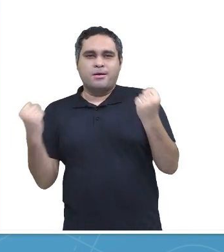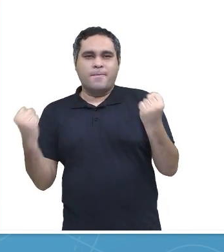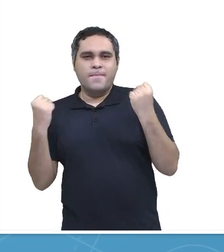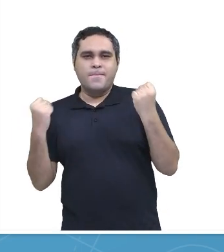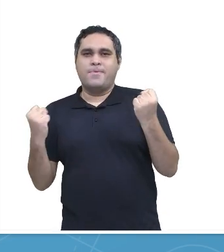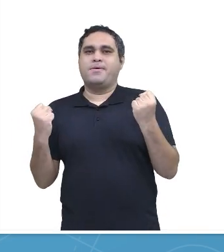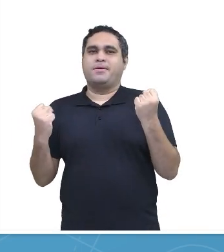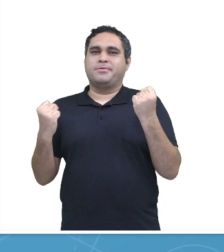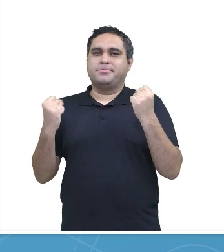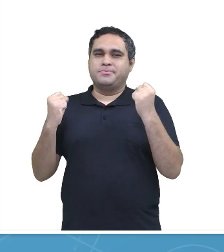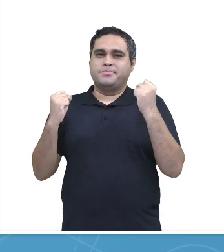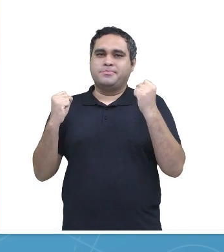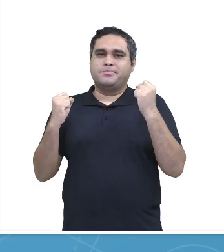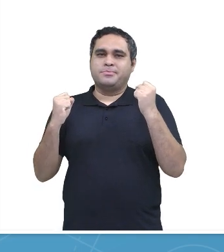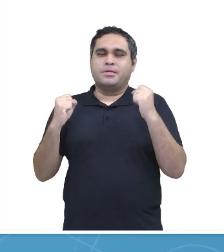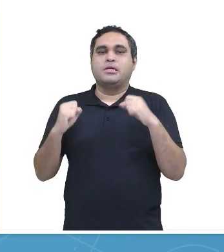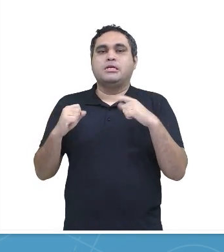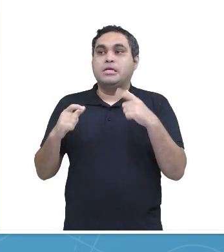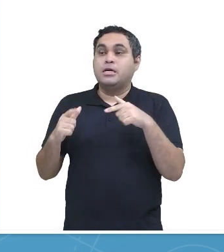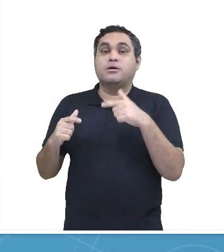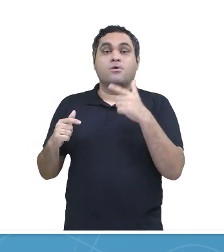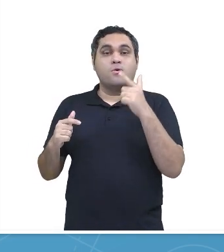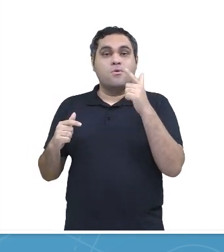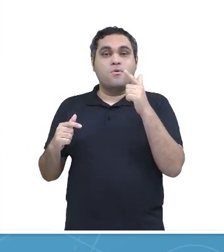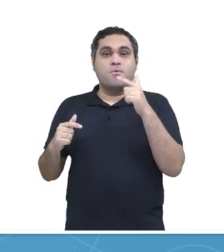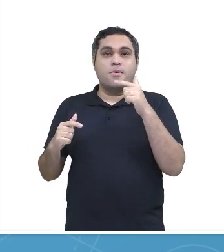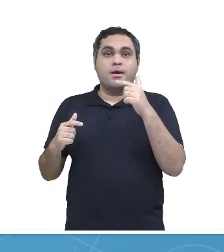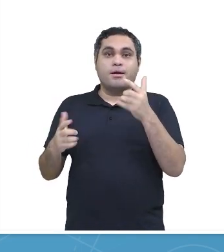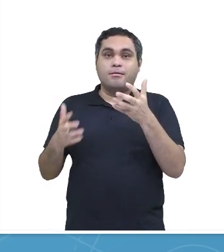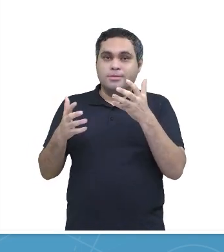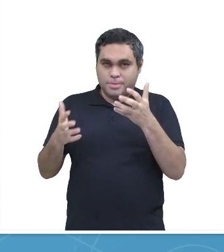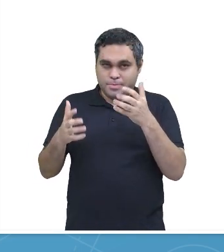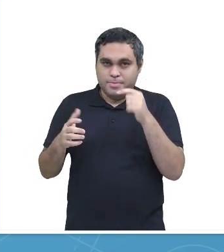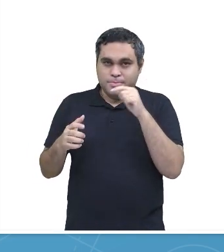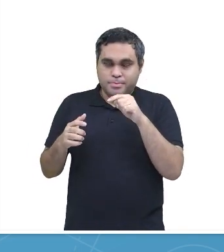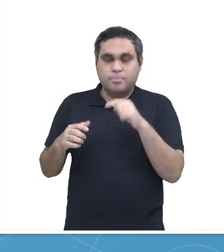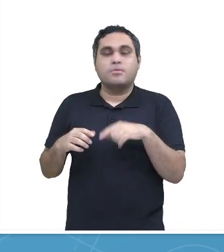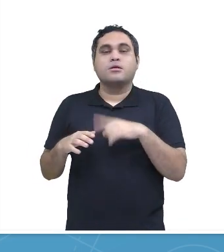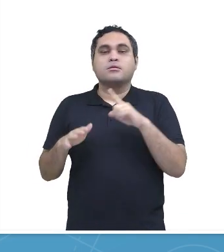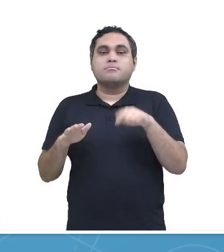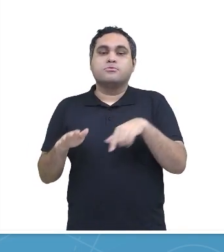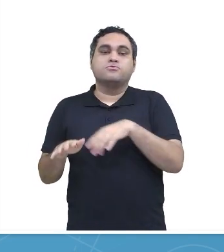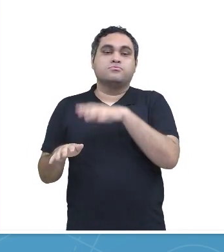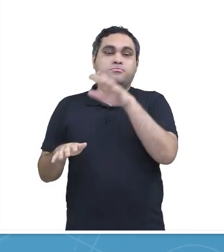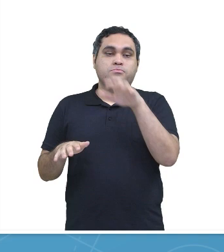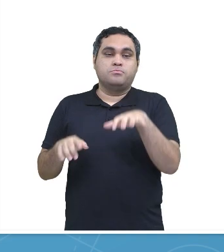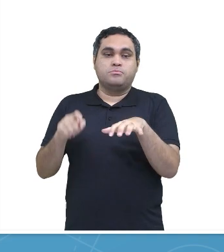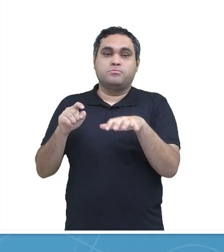ativos fisicamente. Depois nós temos